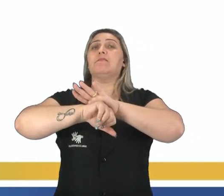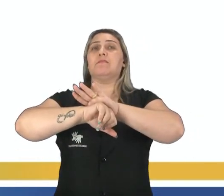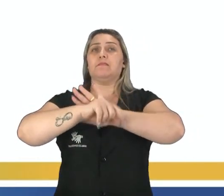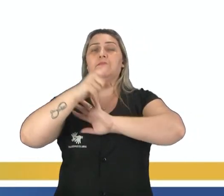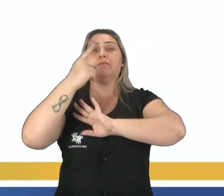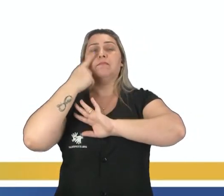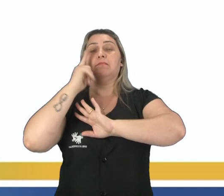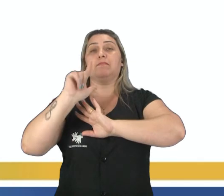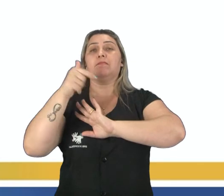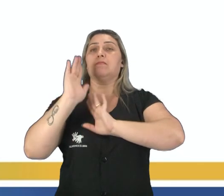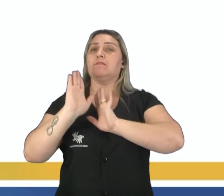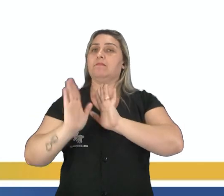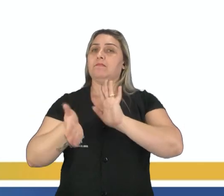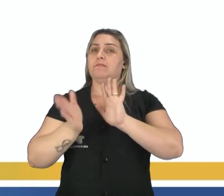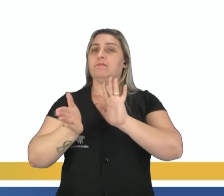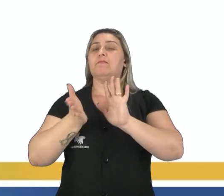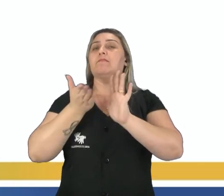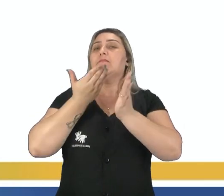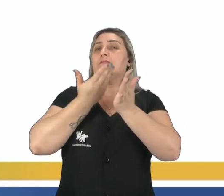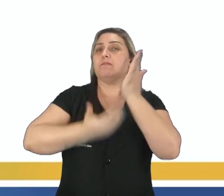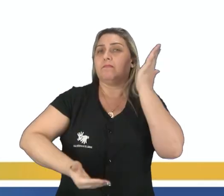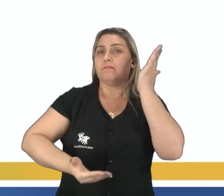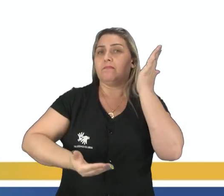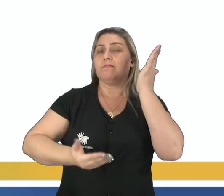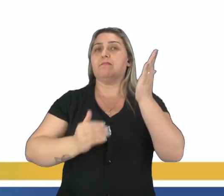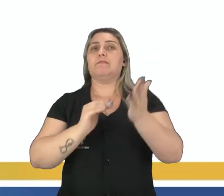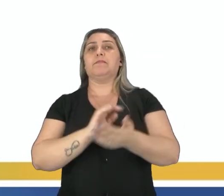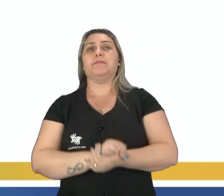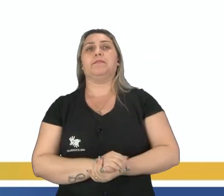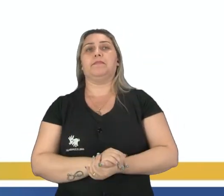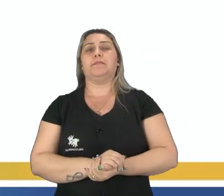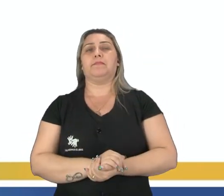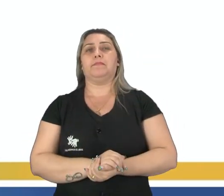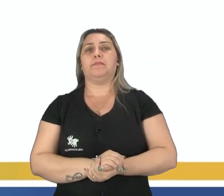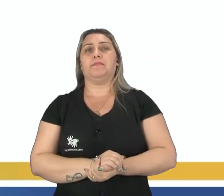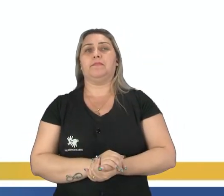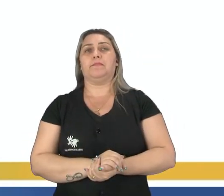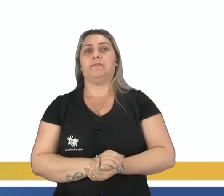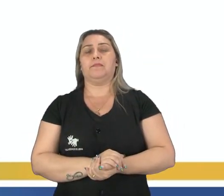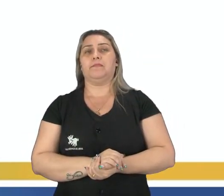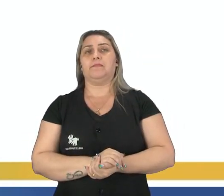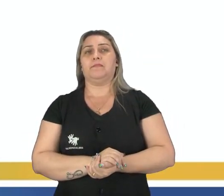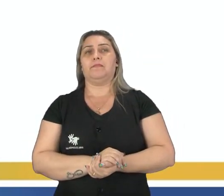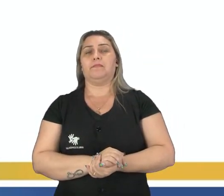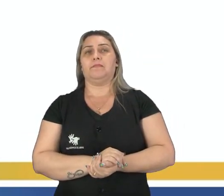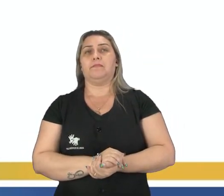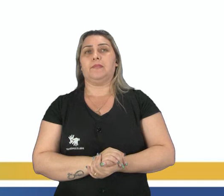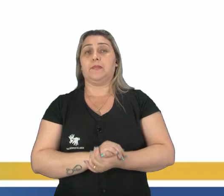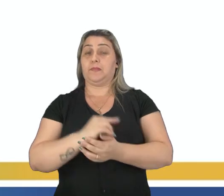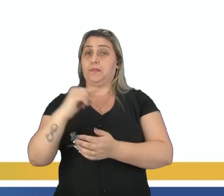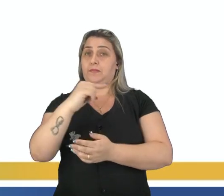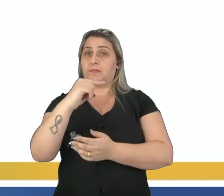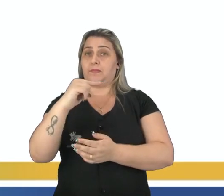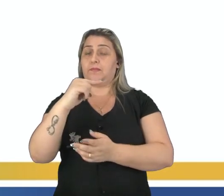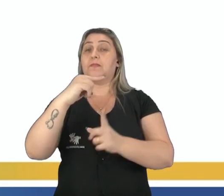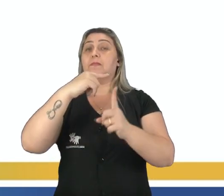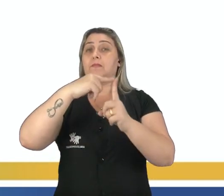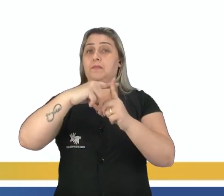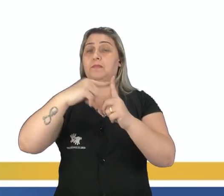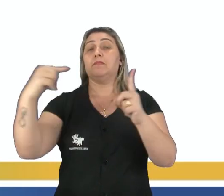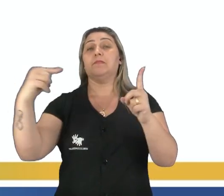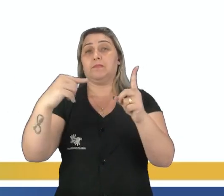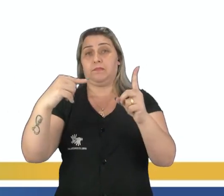em vista que as outras já foram aterradas, ou seja, foram descarregadas na terra. E as cargas do sinal